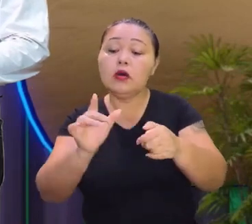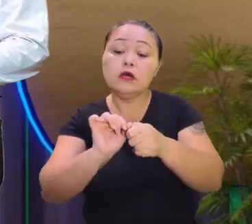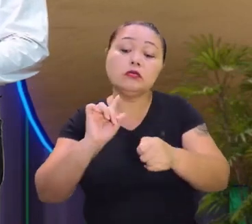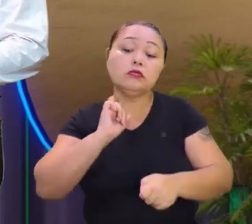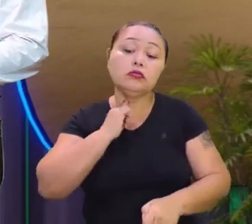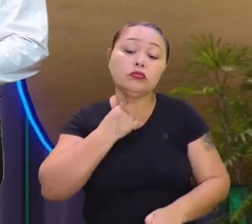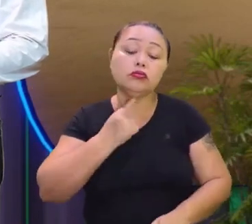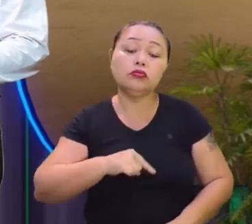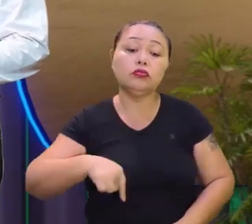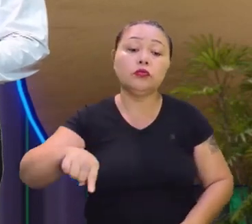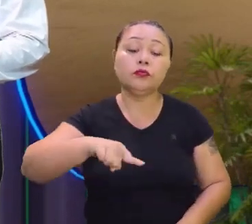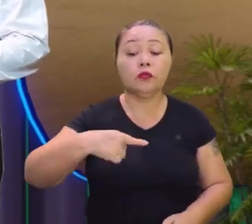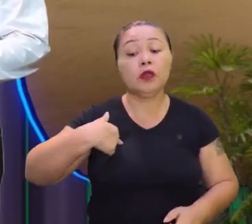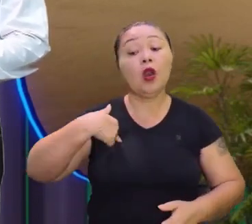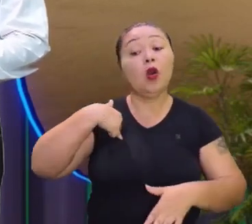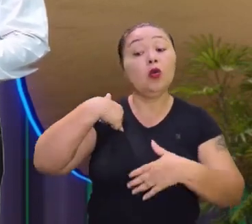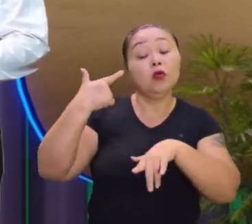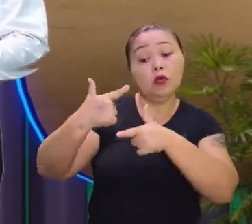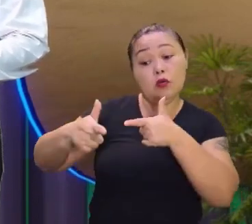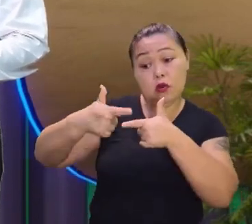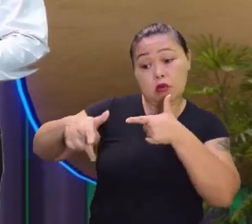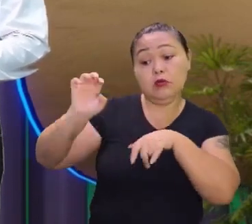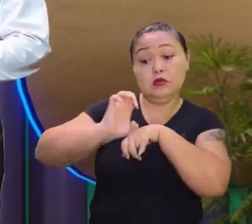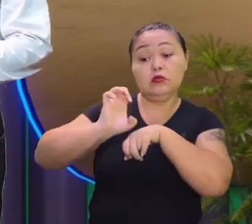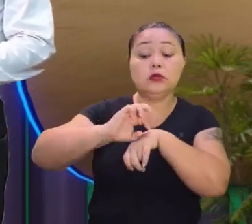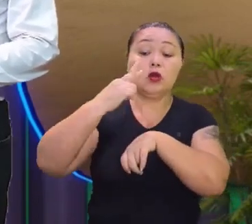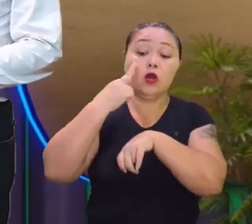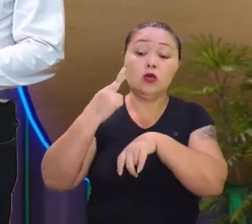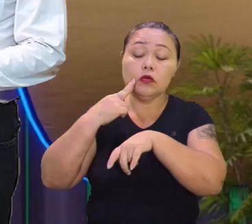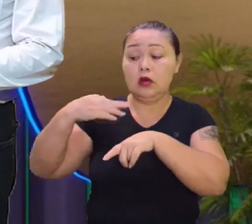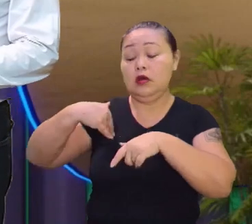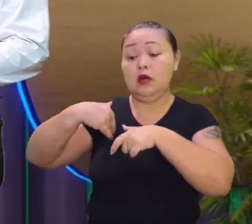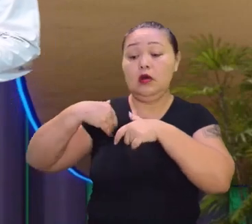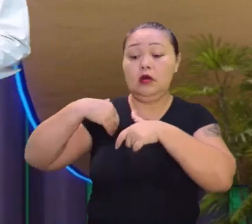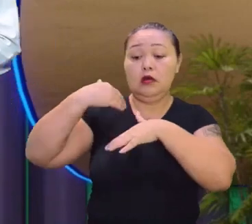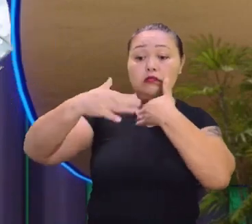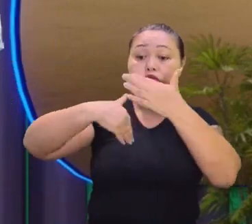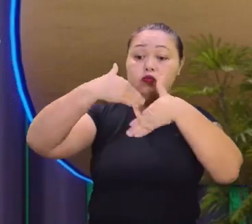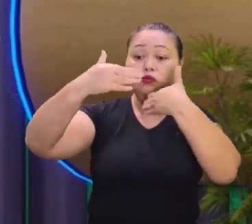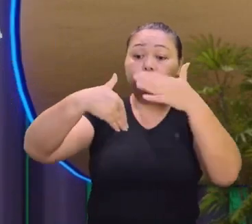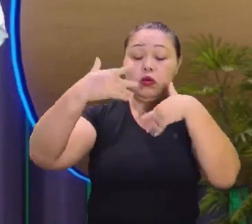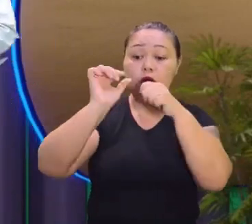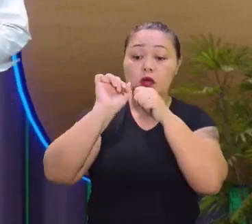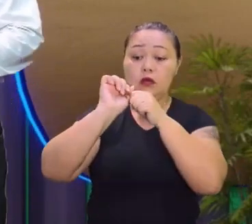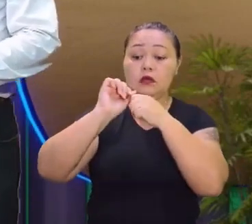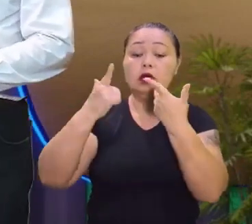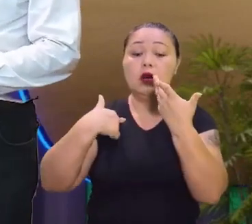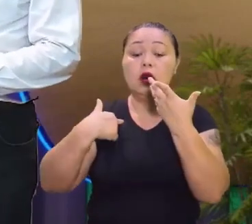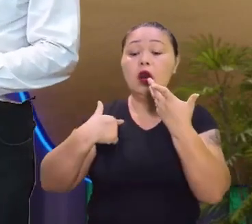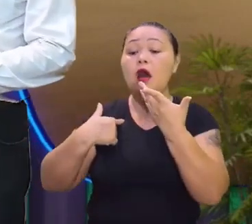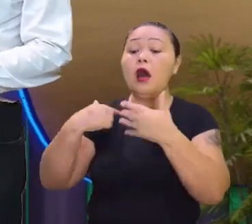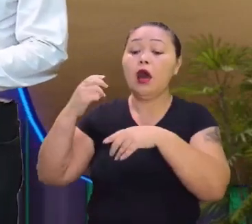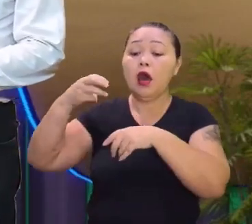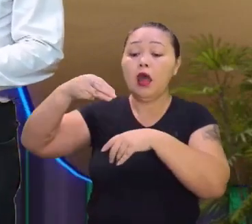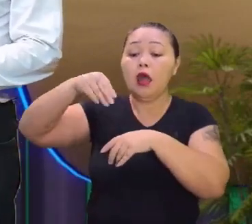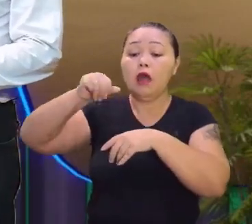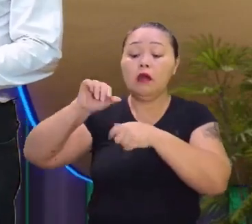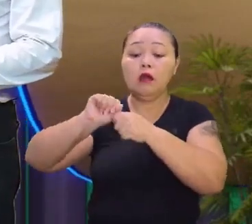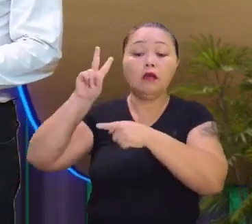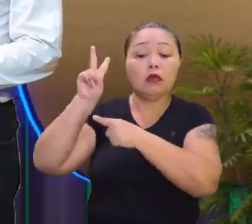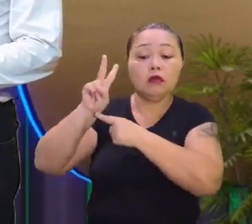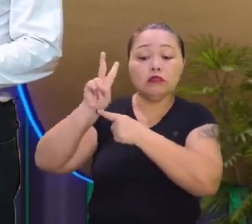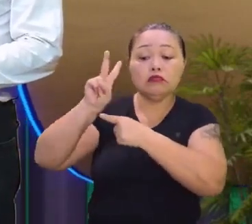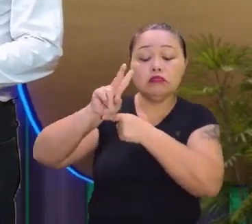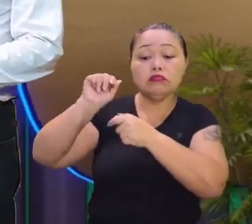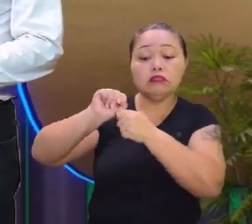se desenvolvendo, que nem sempre no processo histórico, a mata ciliar, que é tão importante para a conservação